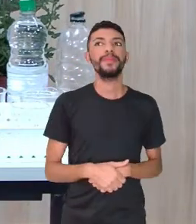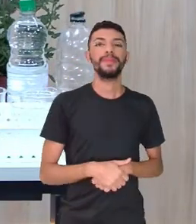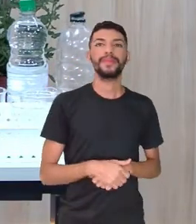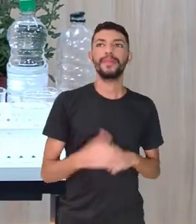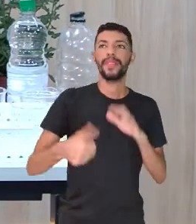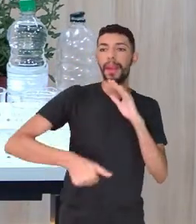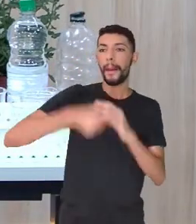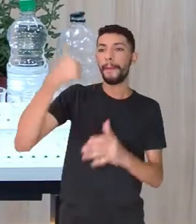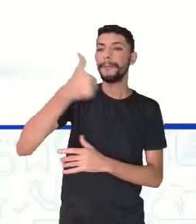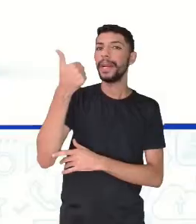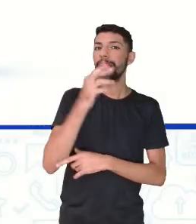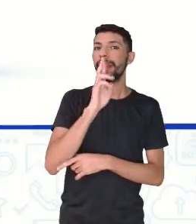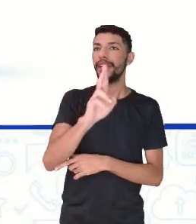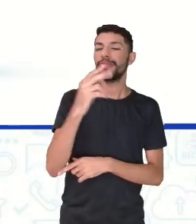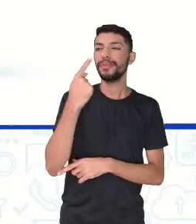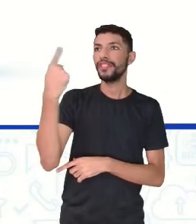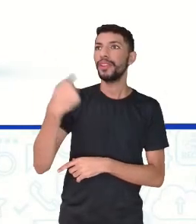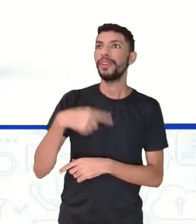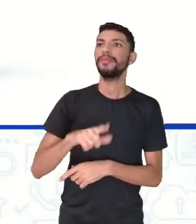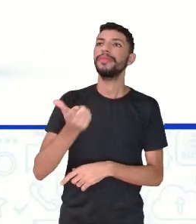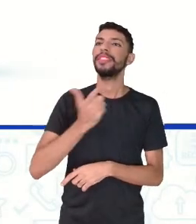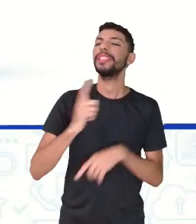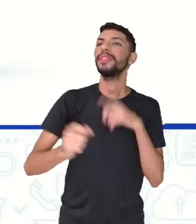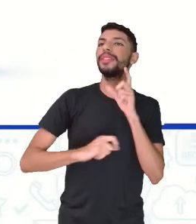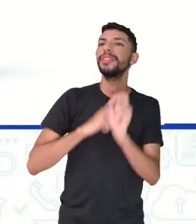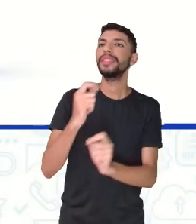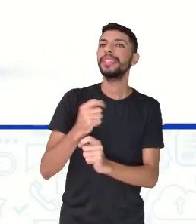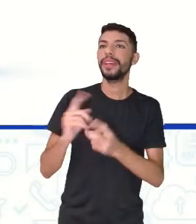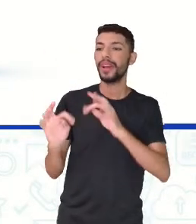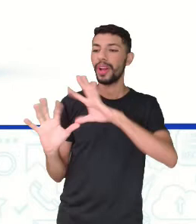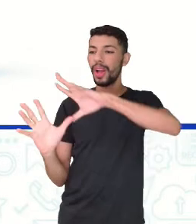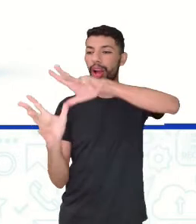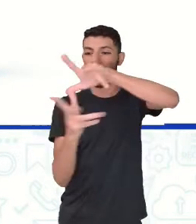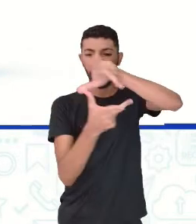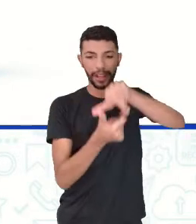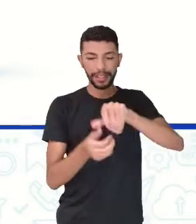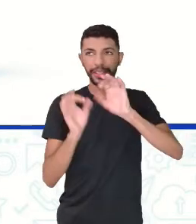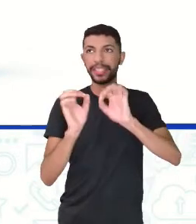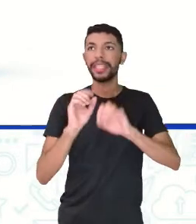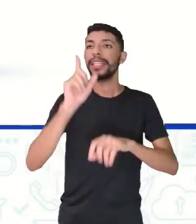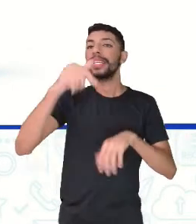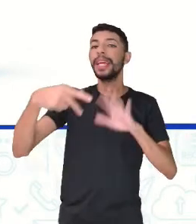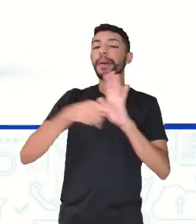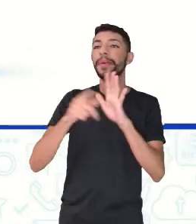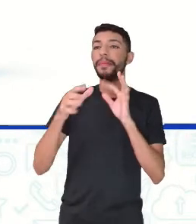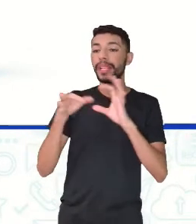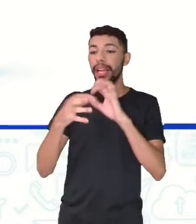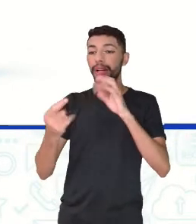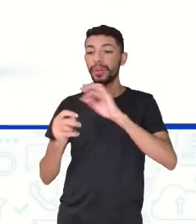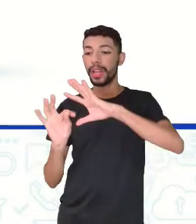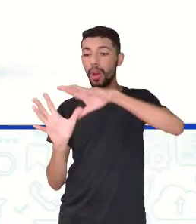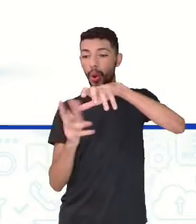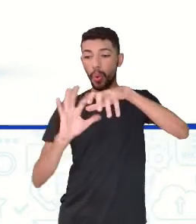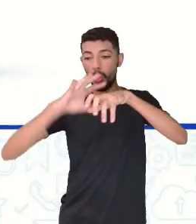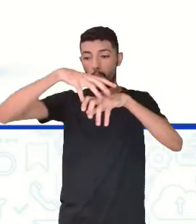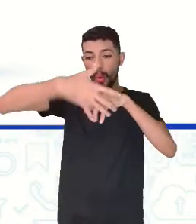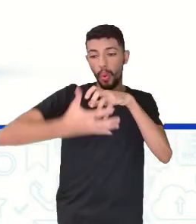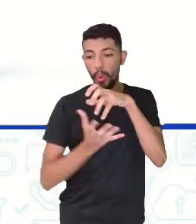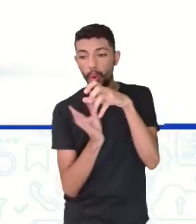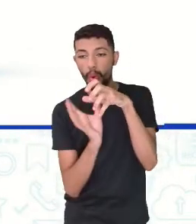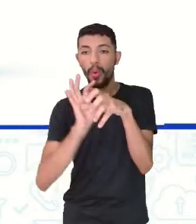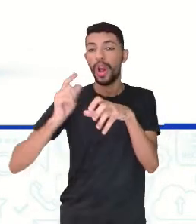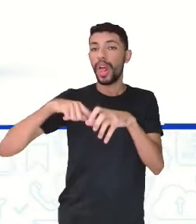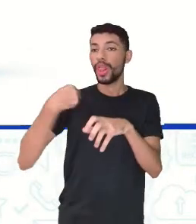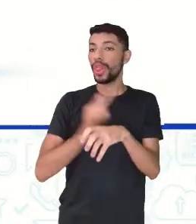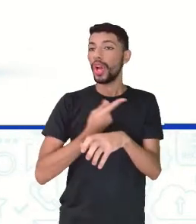primeira resposta, né? Eu tenho aí, olha, o planeta Terra, no que diz respeito à superfície, né, nós temos mais